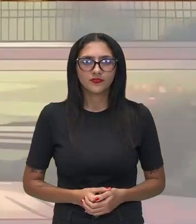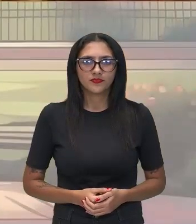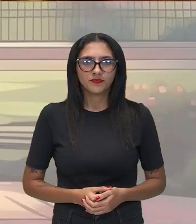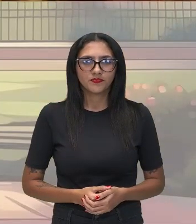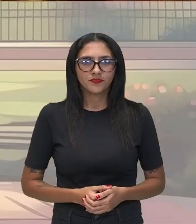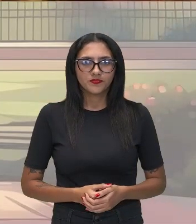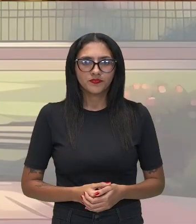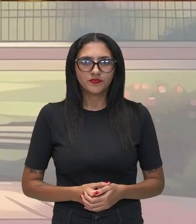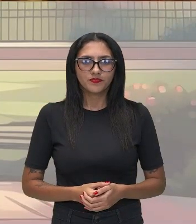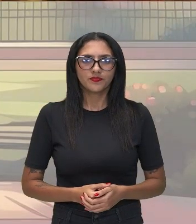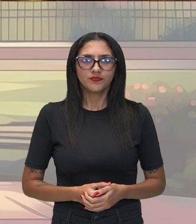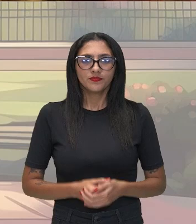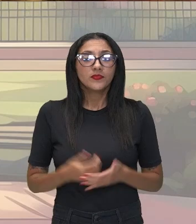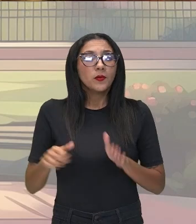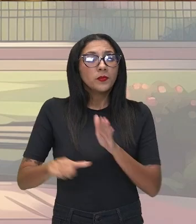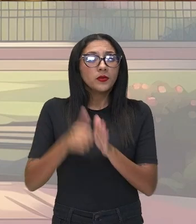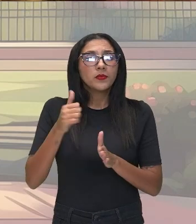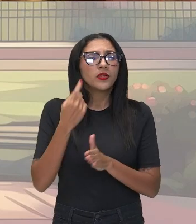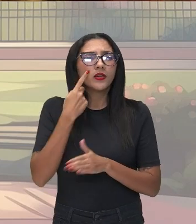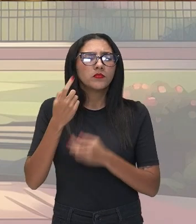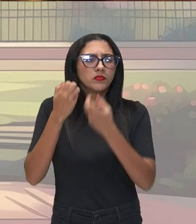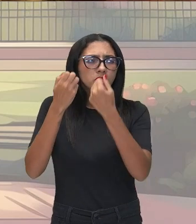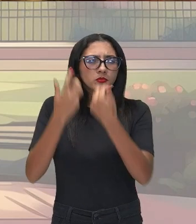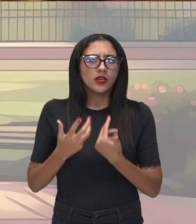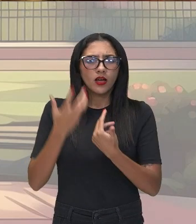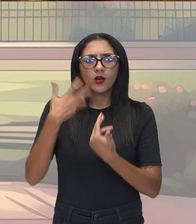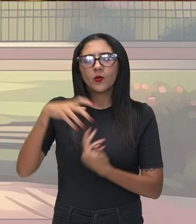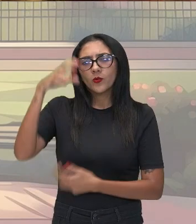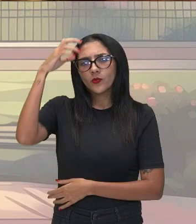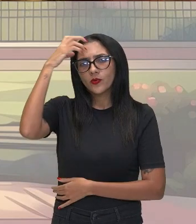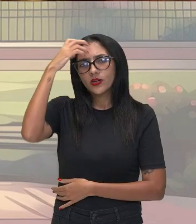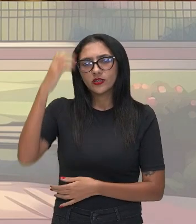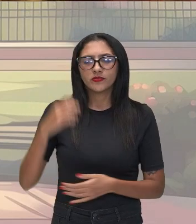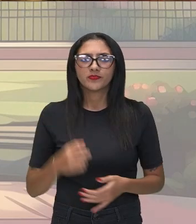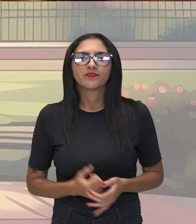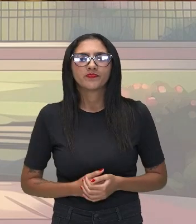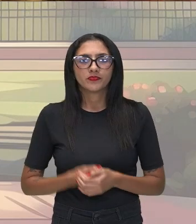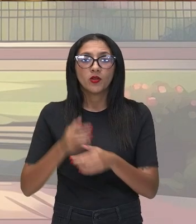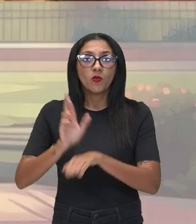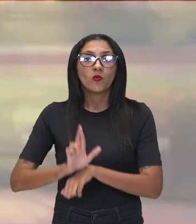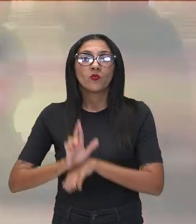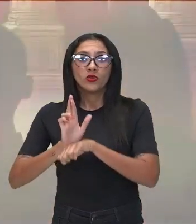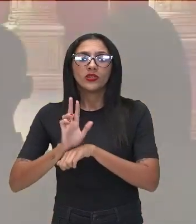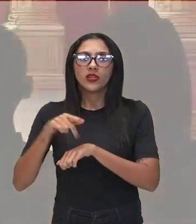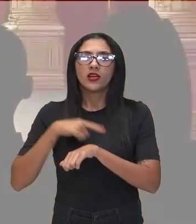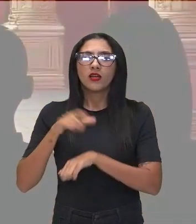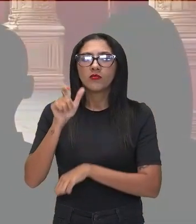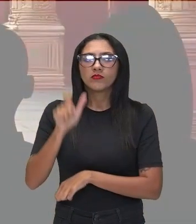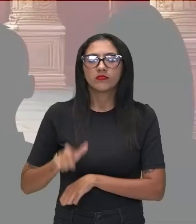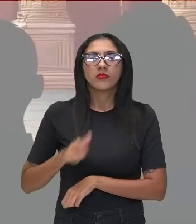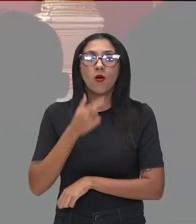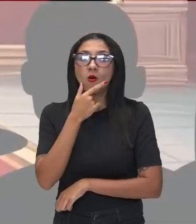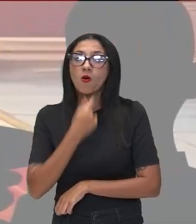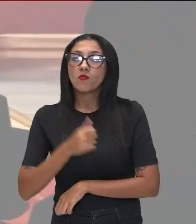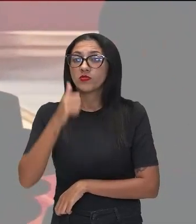Primeiro, vamos falar sobre a monarquia. Em uma monarquia, o líder do país é um rei ou uma